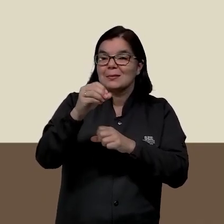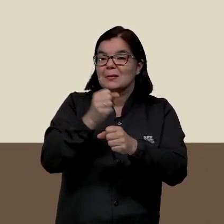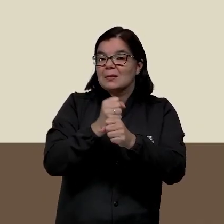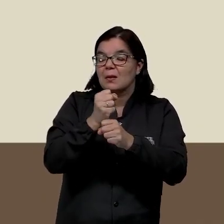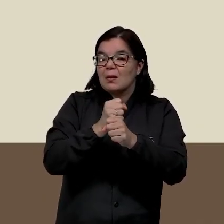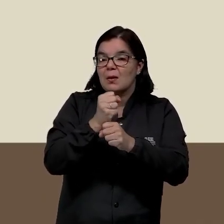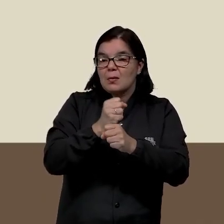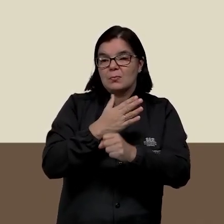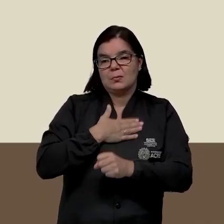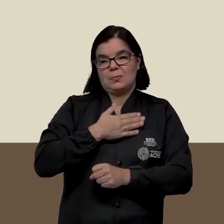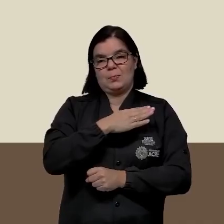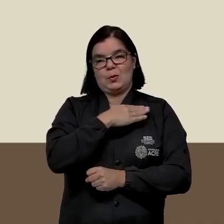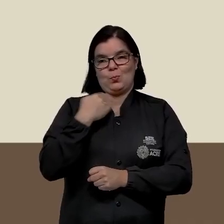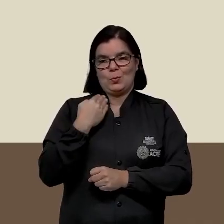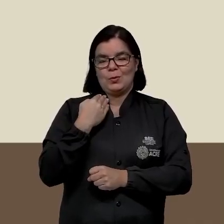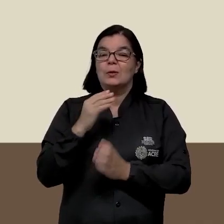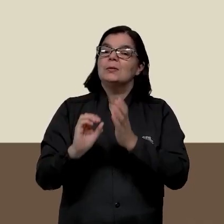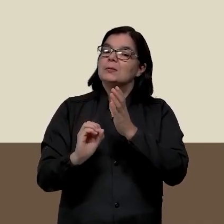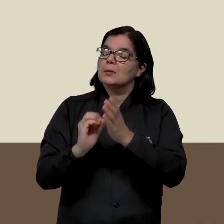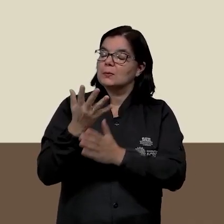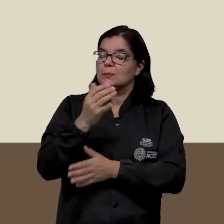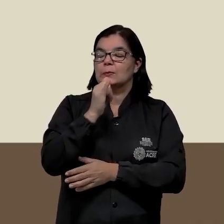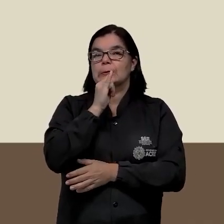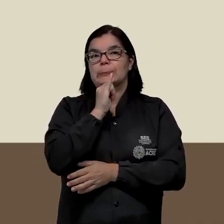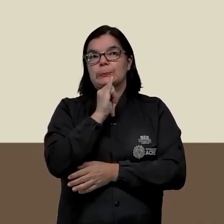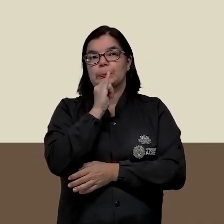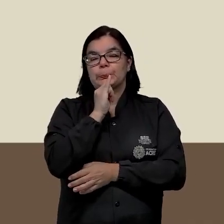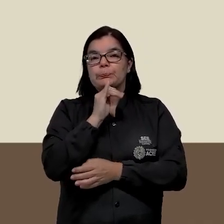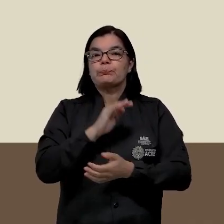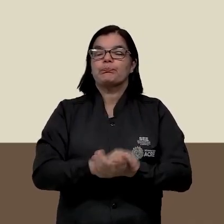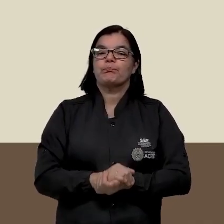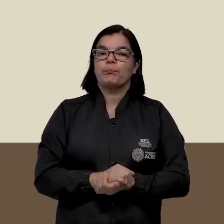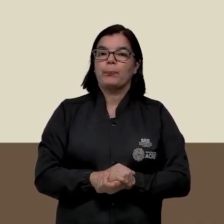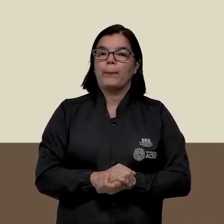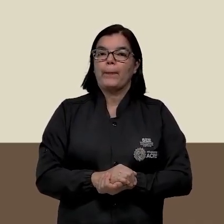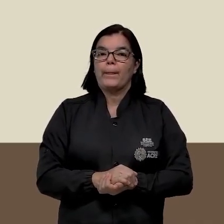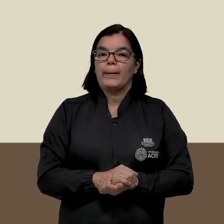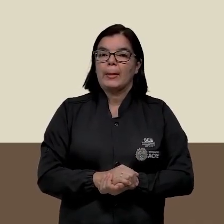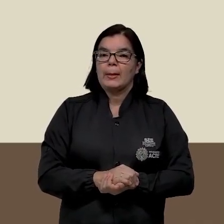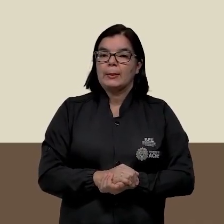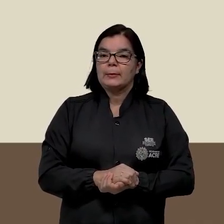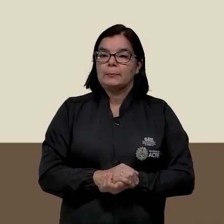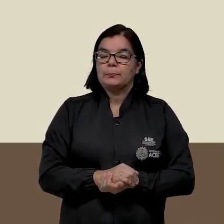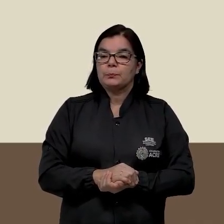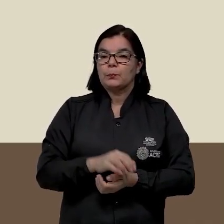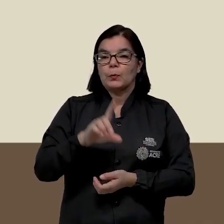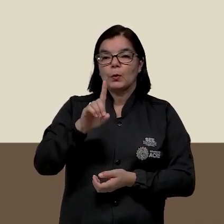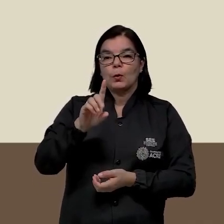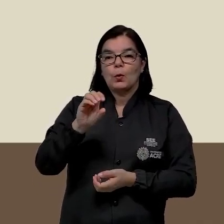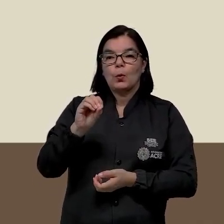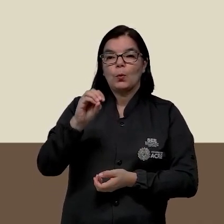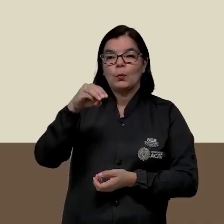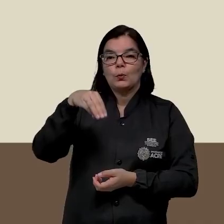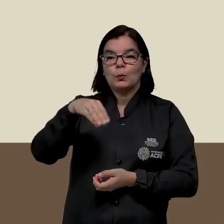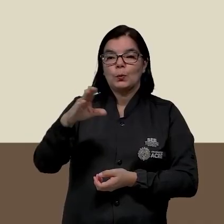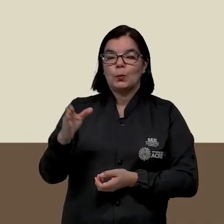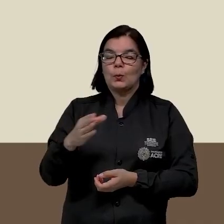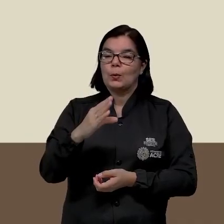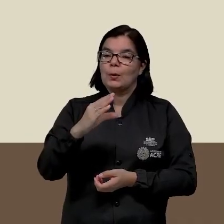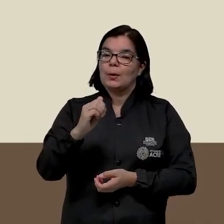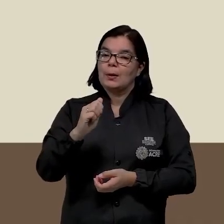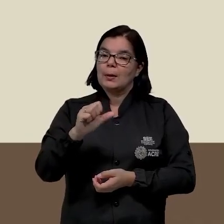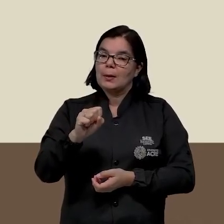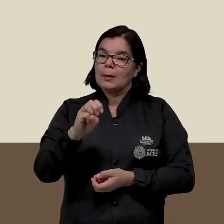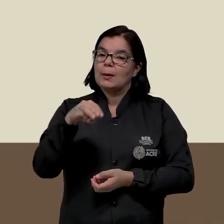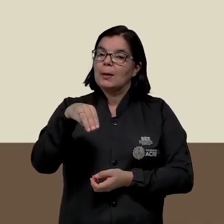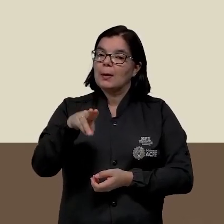morte. Isso aí acontece, por exemplo, com a obra Dom Casmurro, que ela já